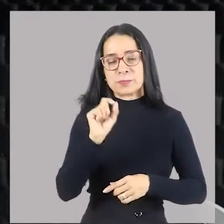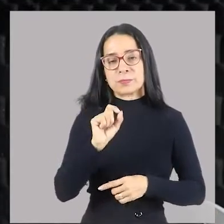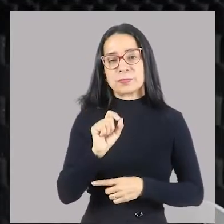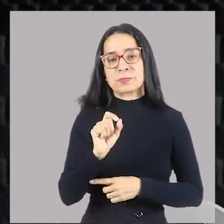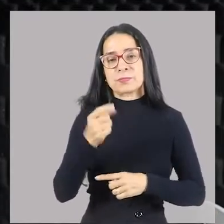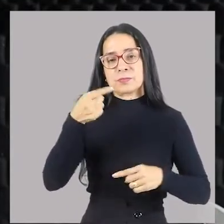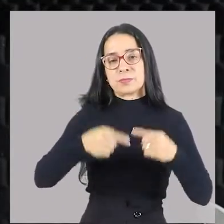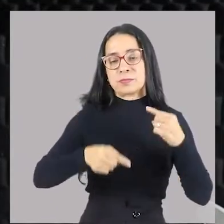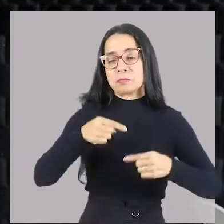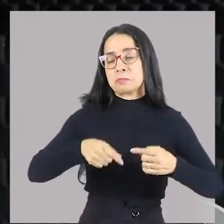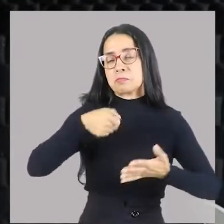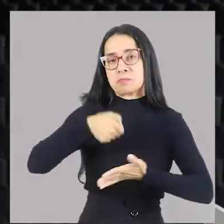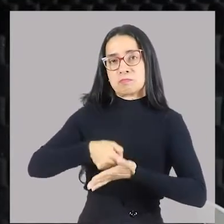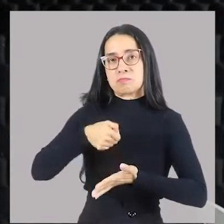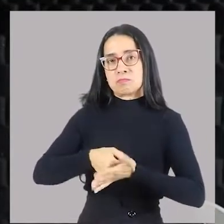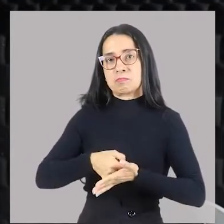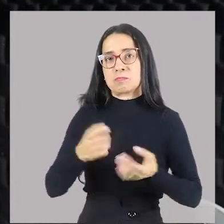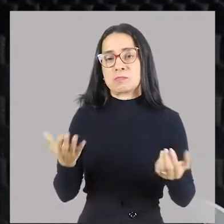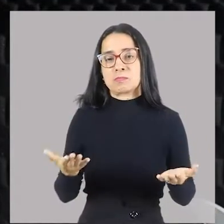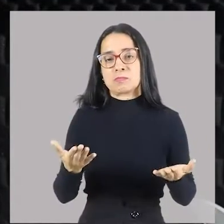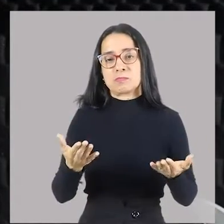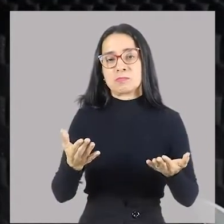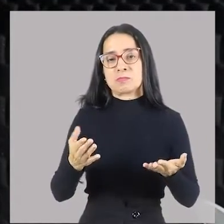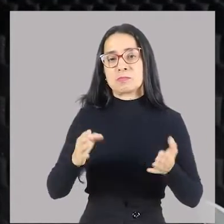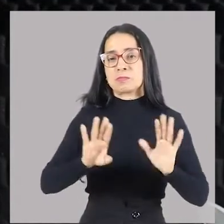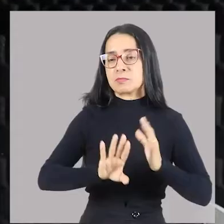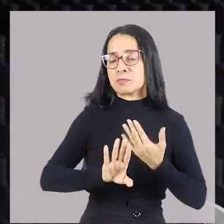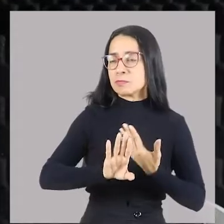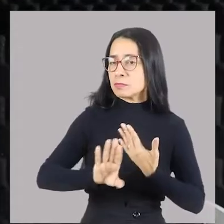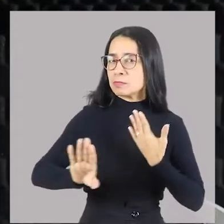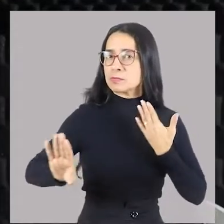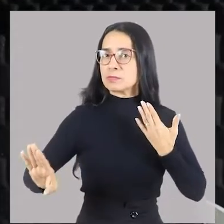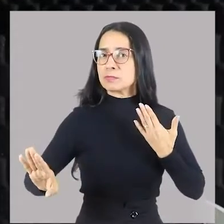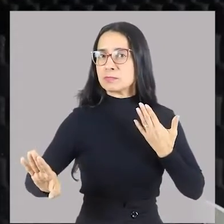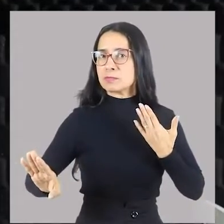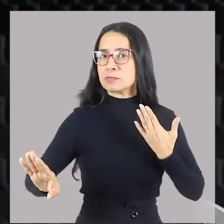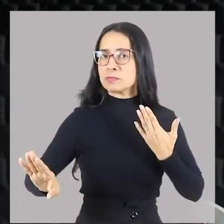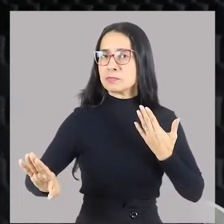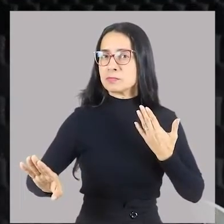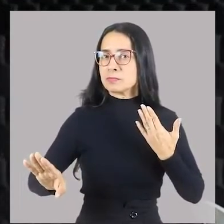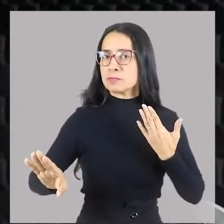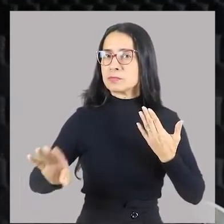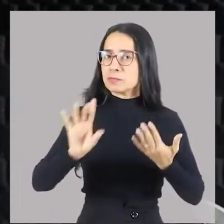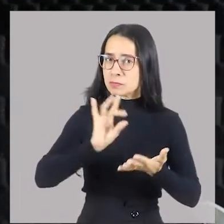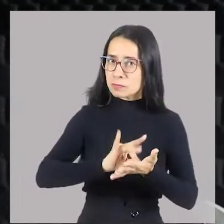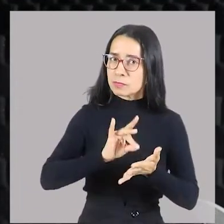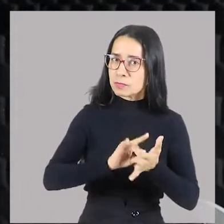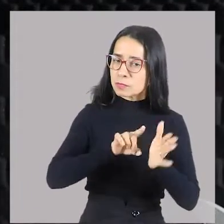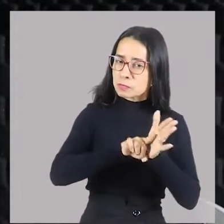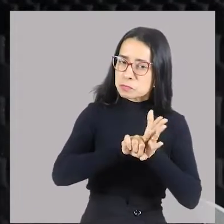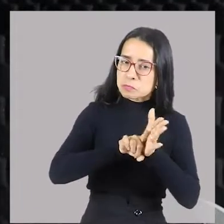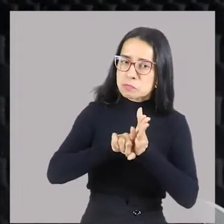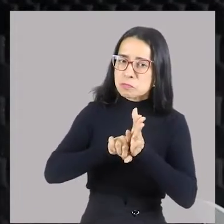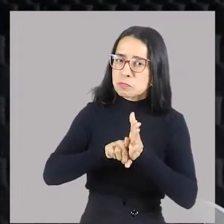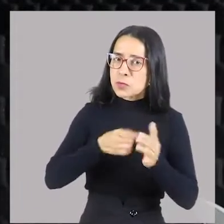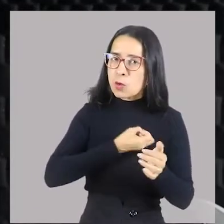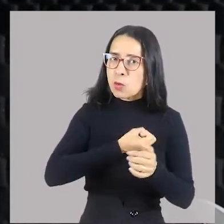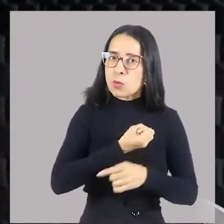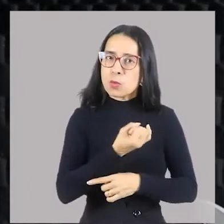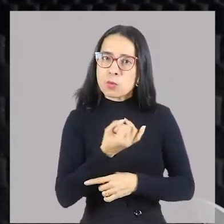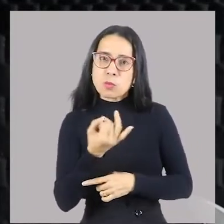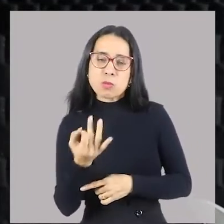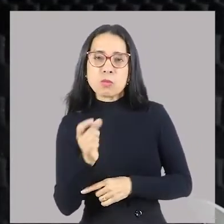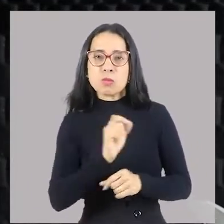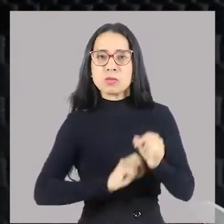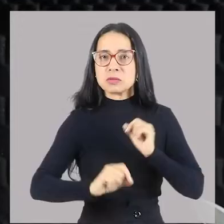uma política mais rigorosa acaba afastando os dados que não acaba gerando nenhum tipo de orgulho.